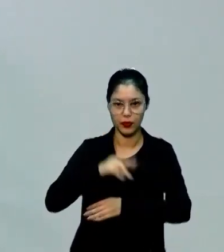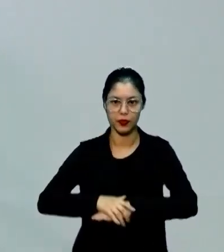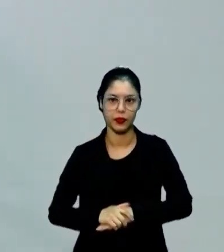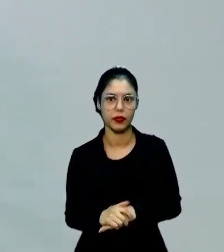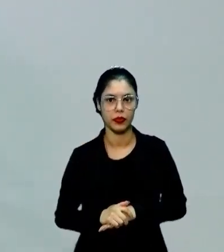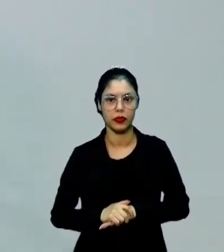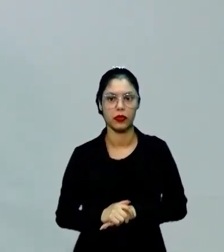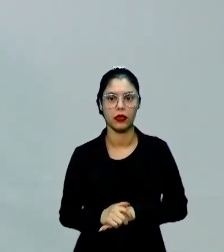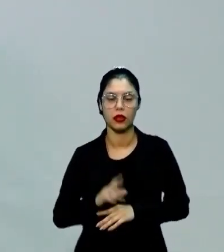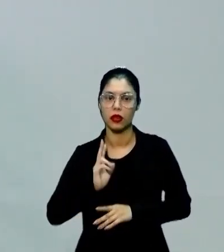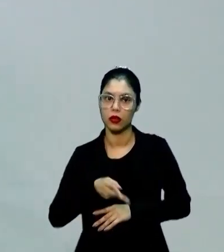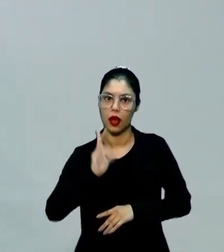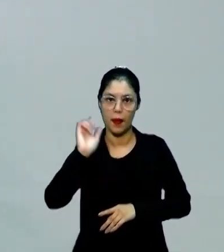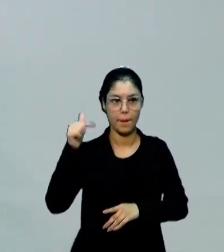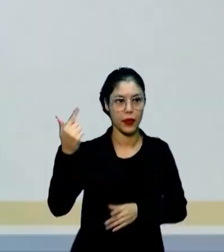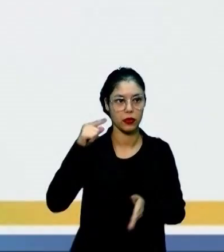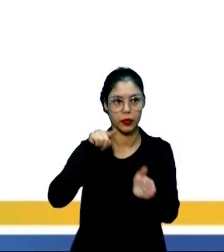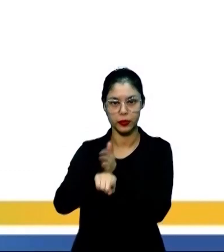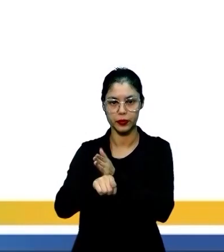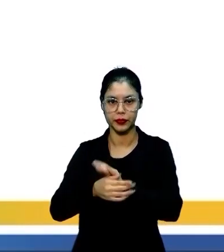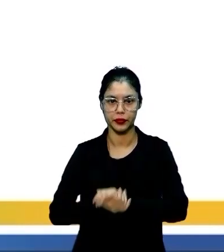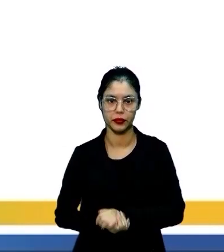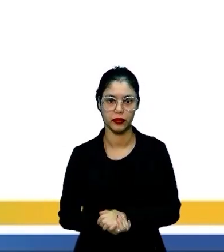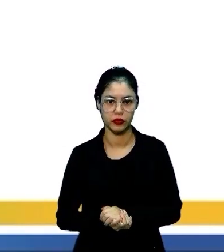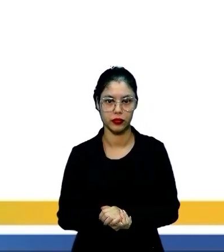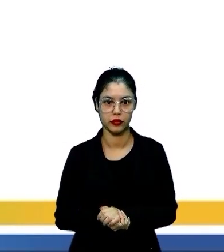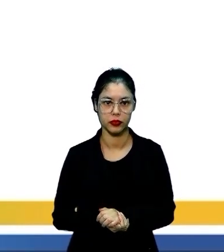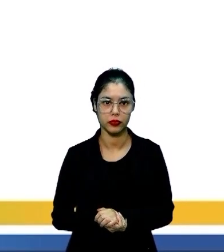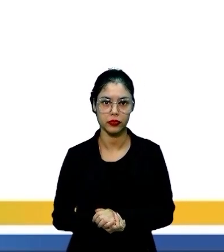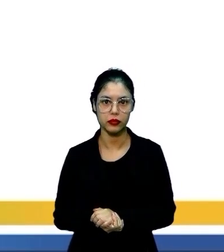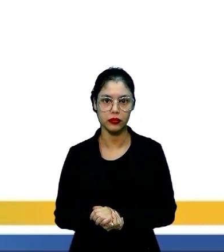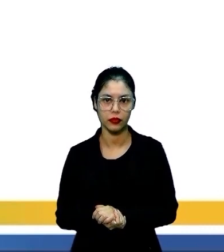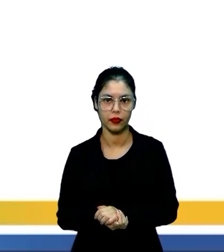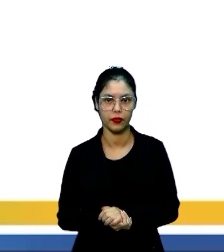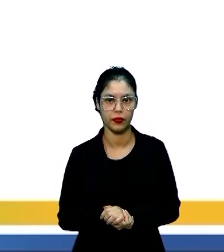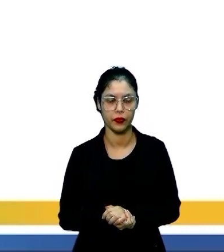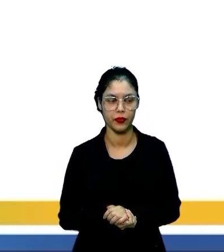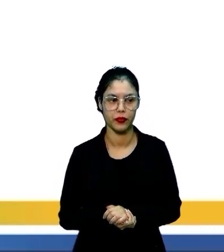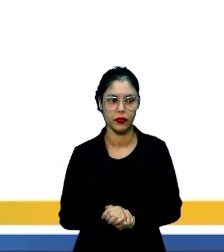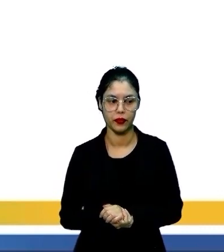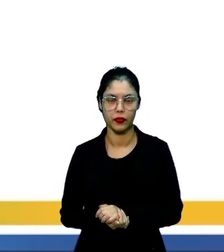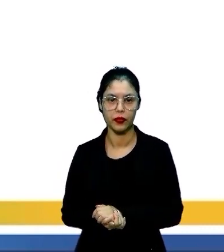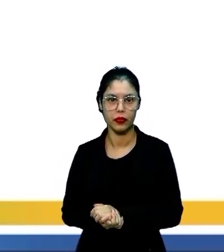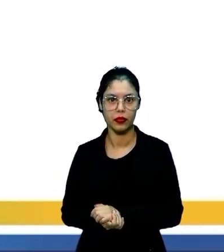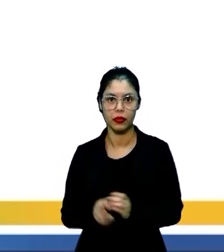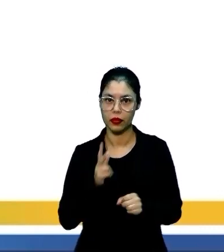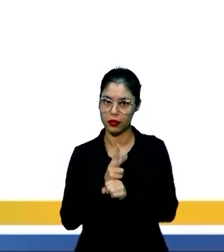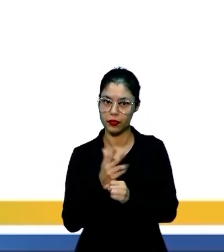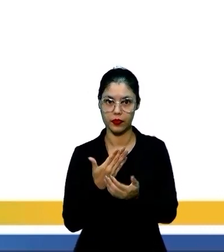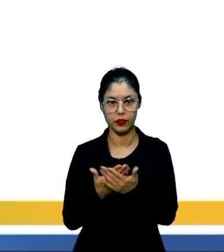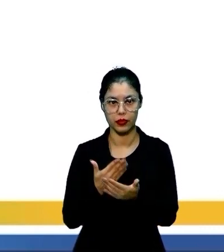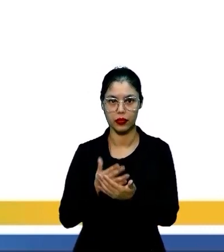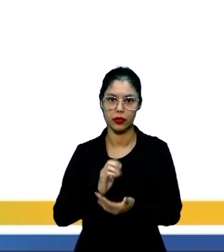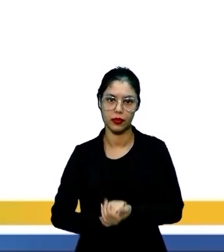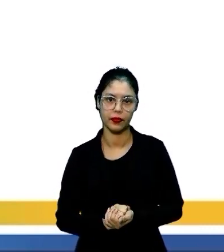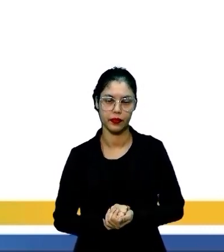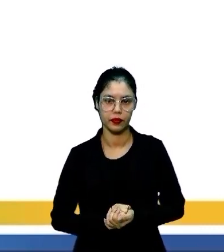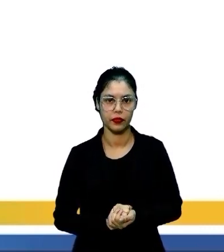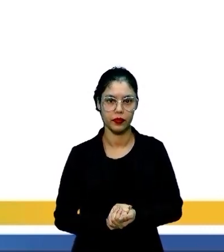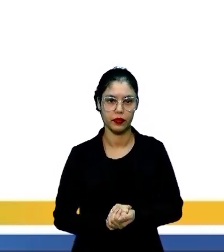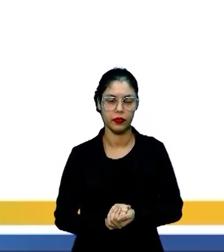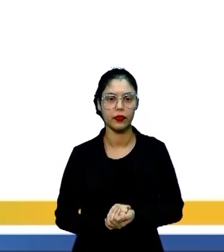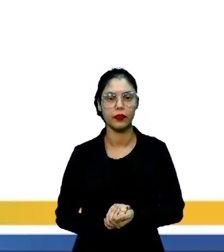Vamos avançar para uma próxima questão? Somente 2 questões nesta videoaula. Agora vocês vão